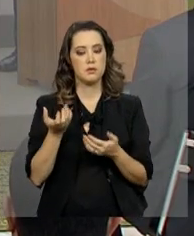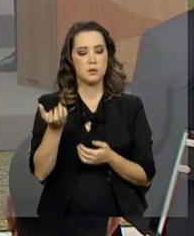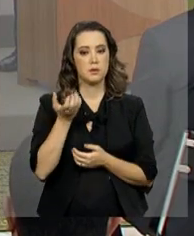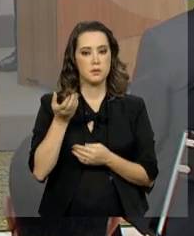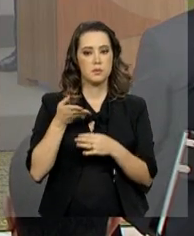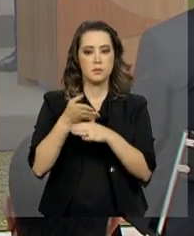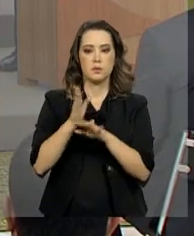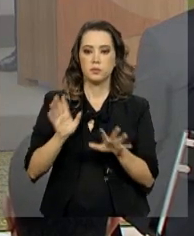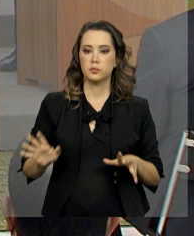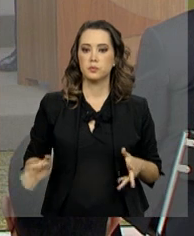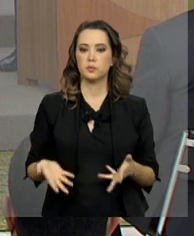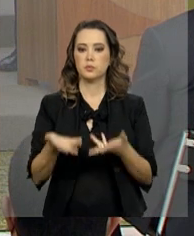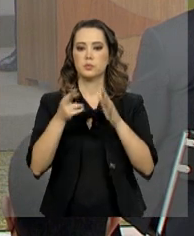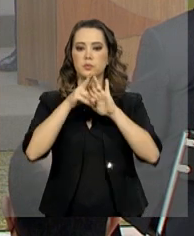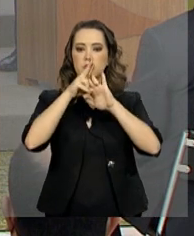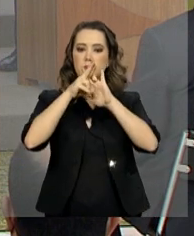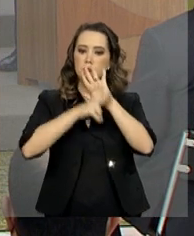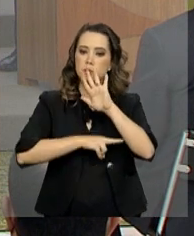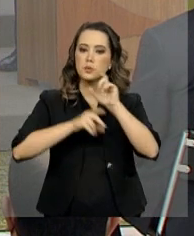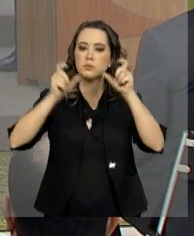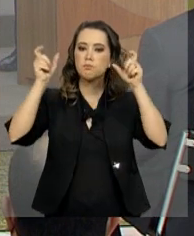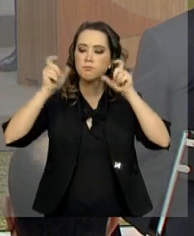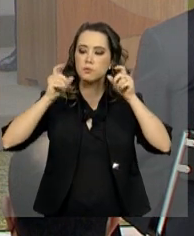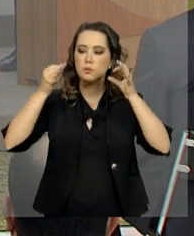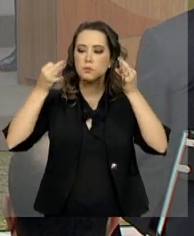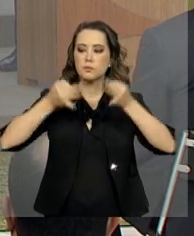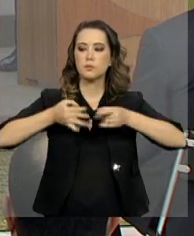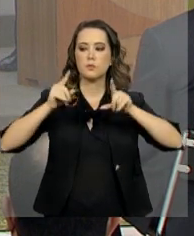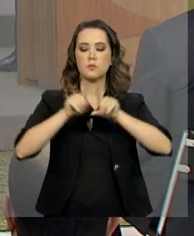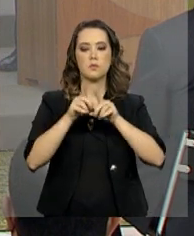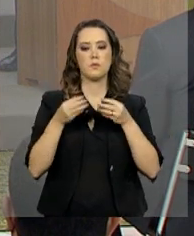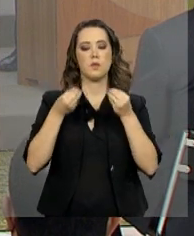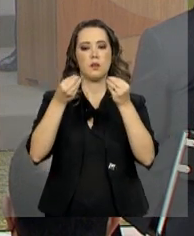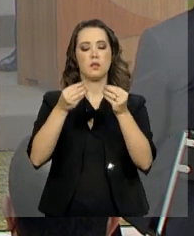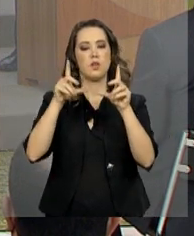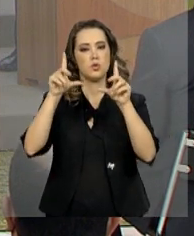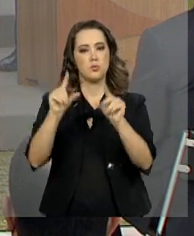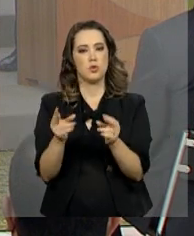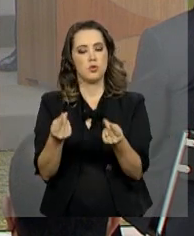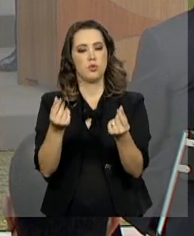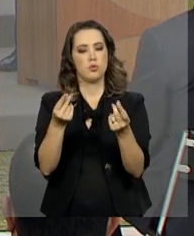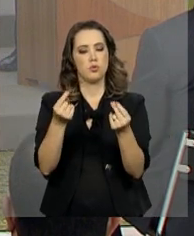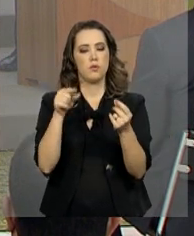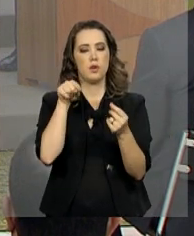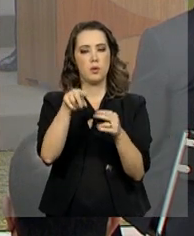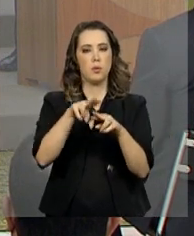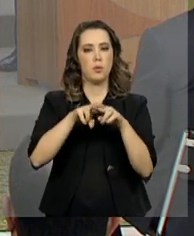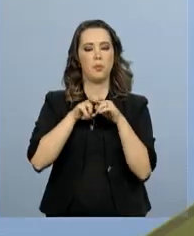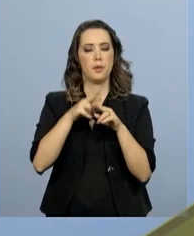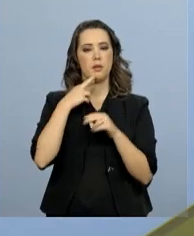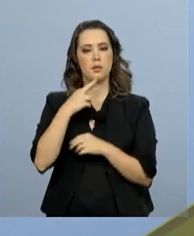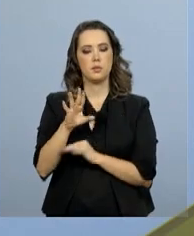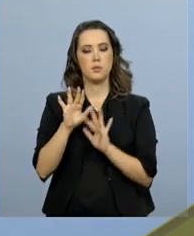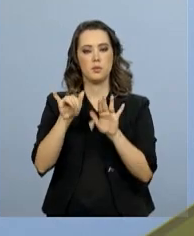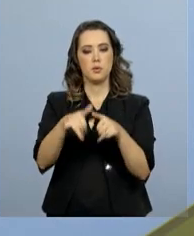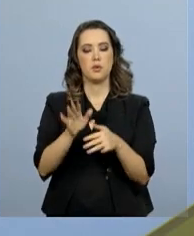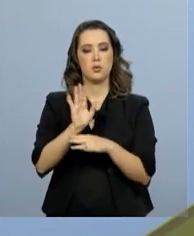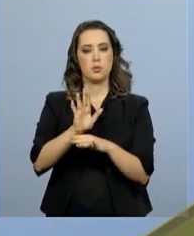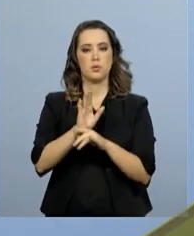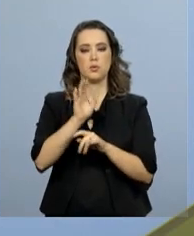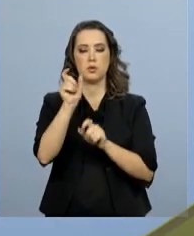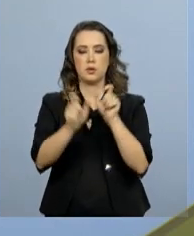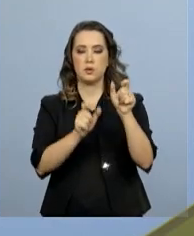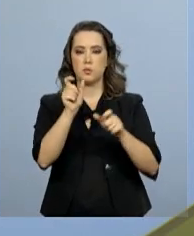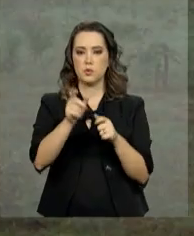motivadas por regras atrativas garante a redução de preços como resultado final beneficiando o consumidor de energia